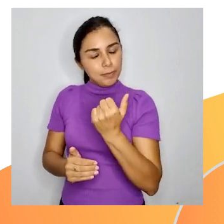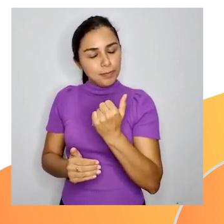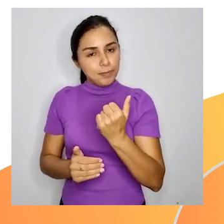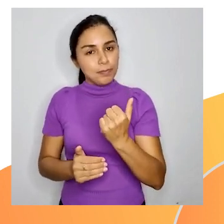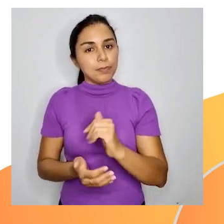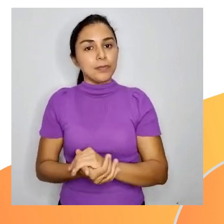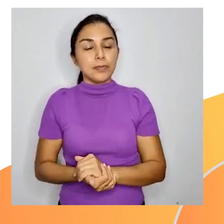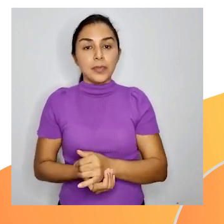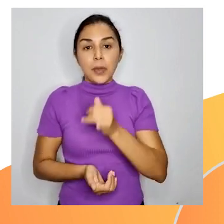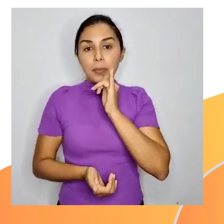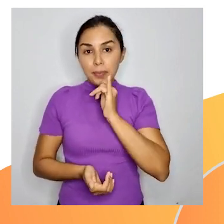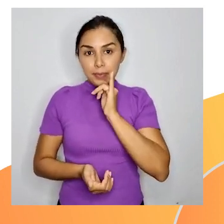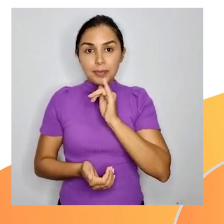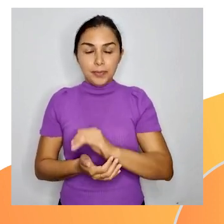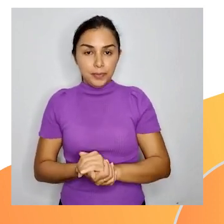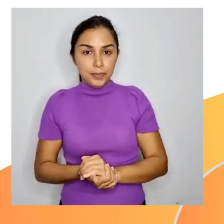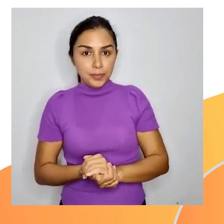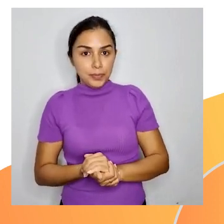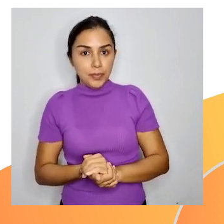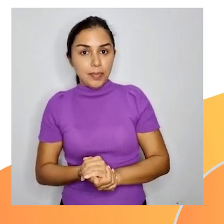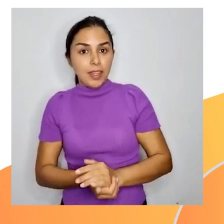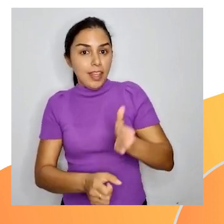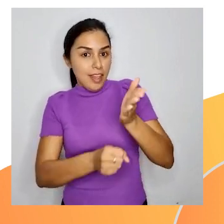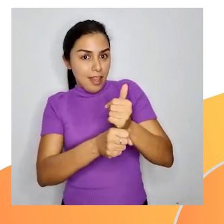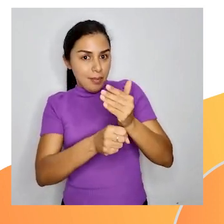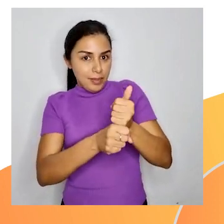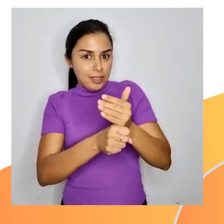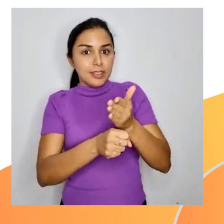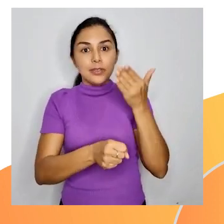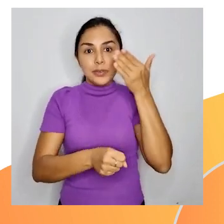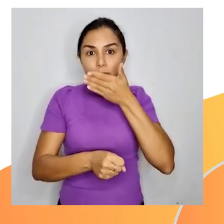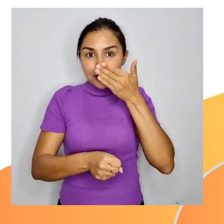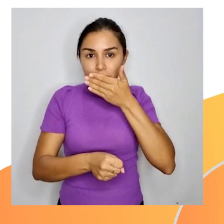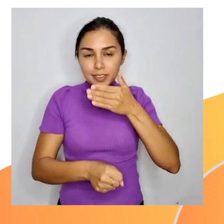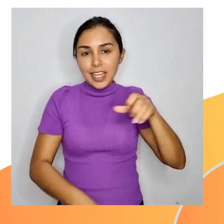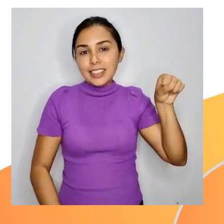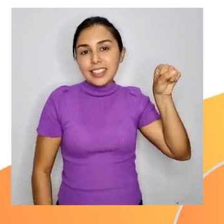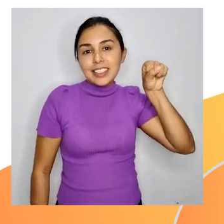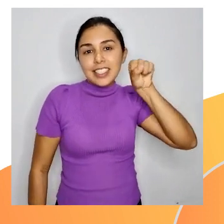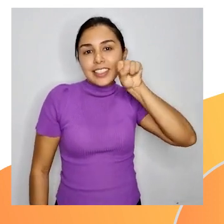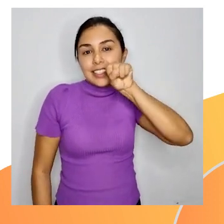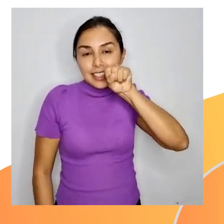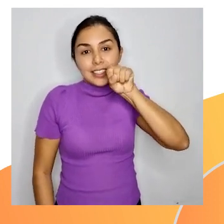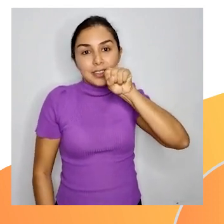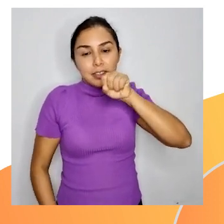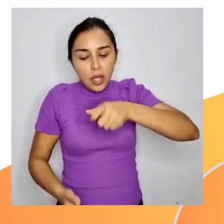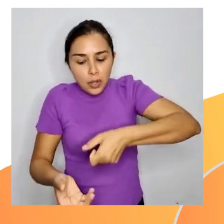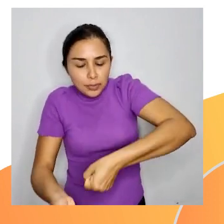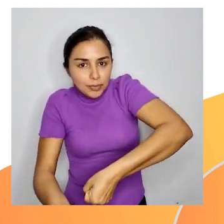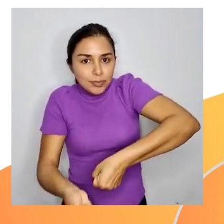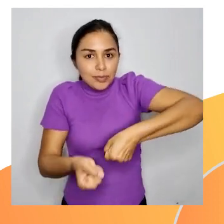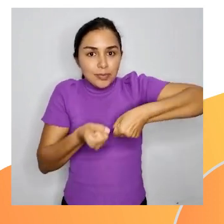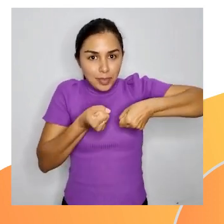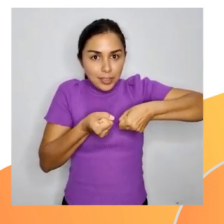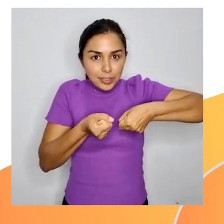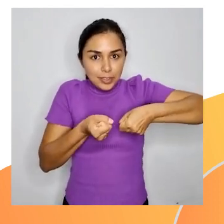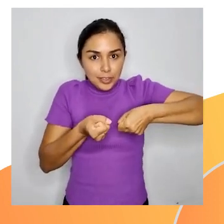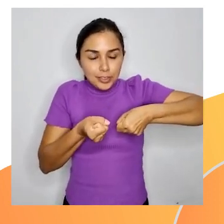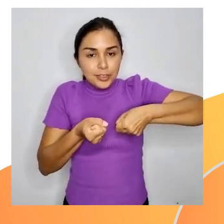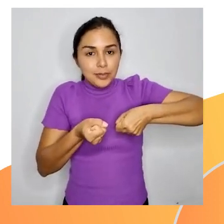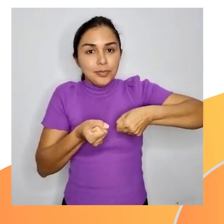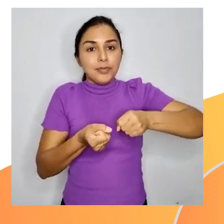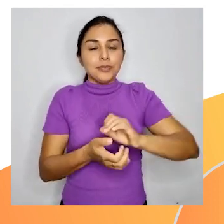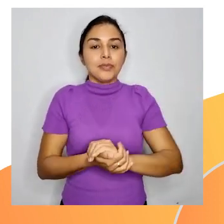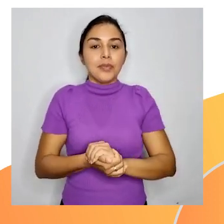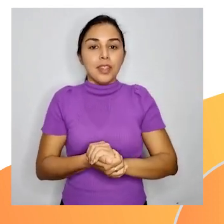nutrientes. Aqui nós temos como exemplo a batata doce, a cenoura, a macaxeira, a beterraba e o